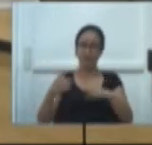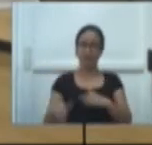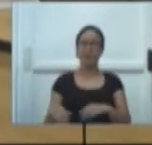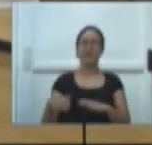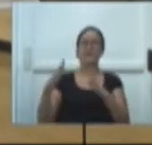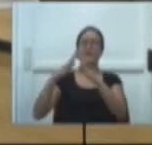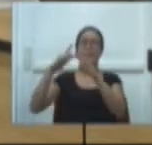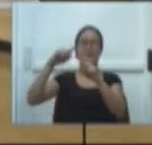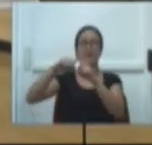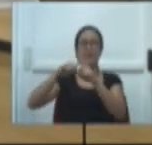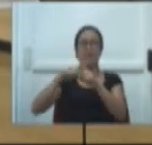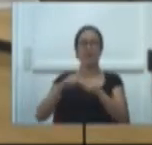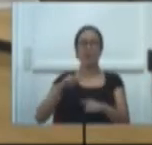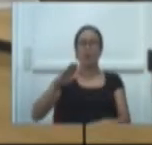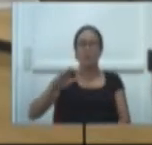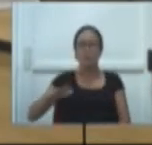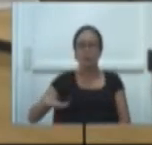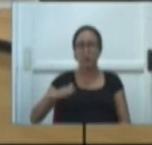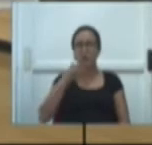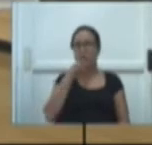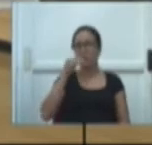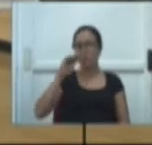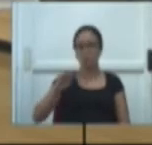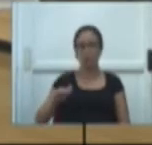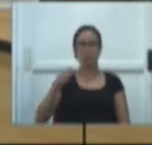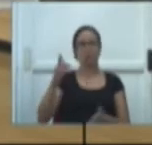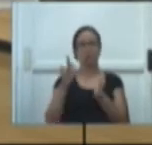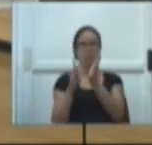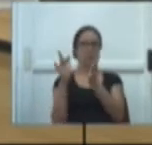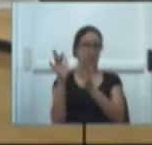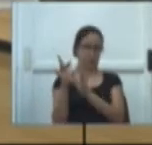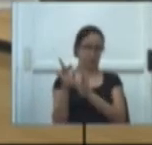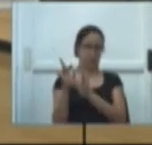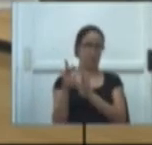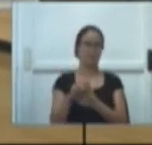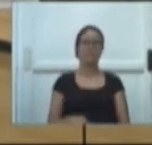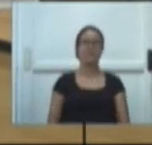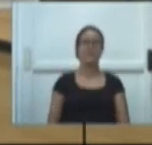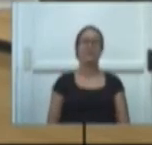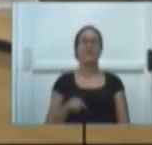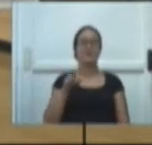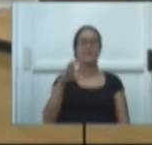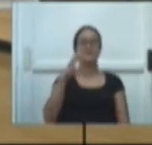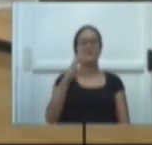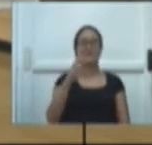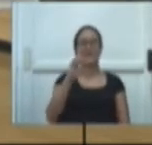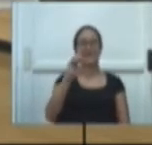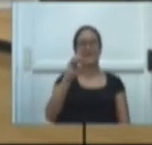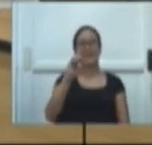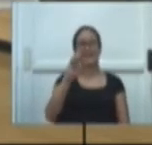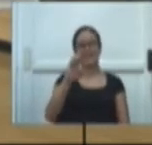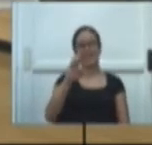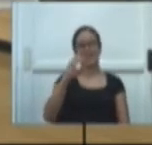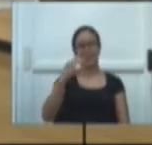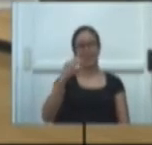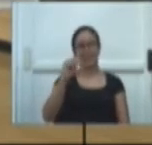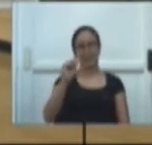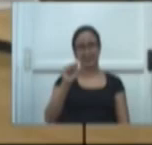SECAP. Foi precursor e organizador e primeiro coordenador da